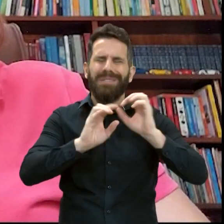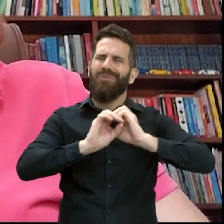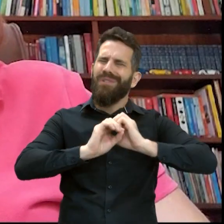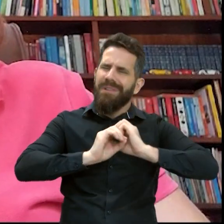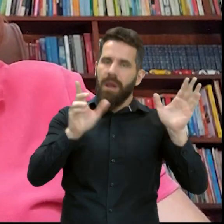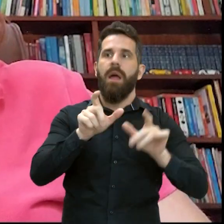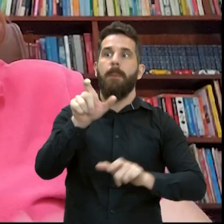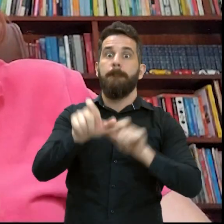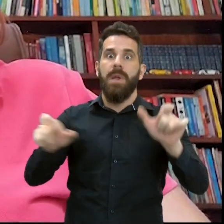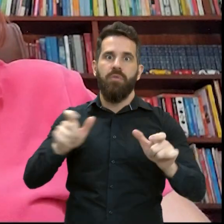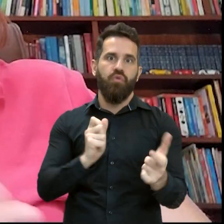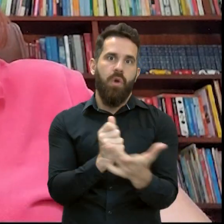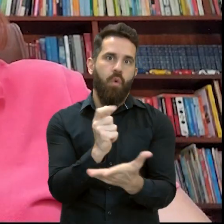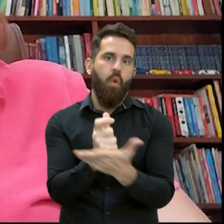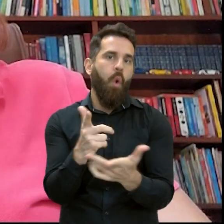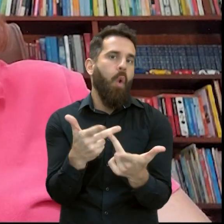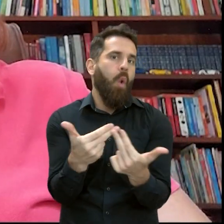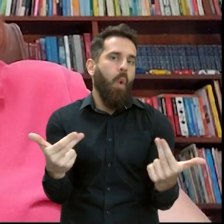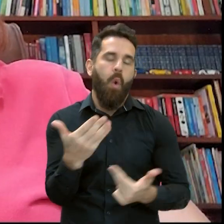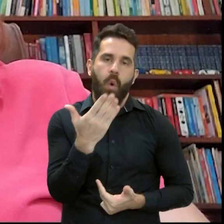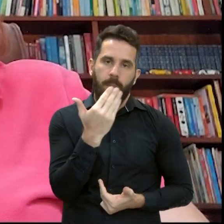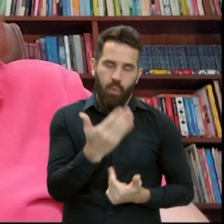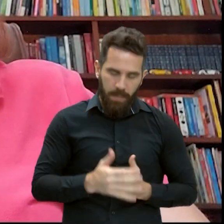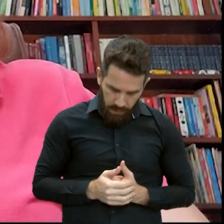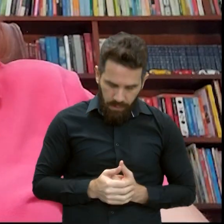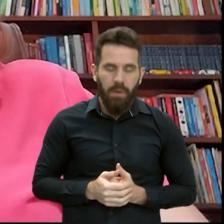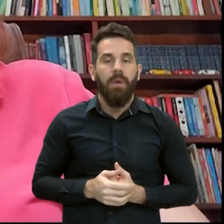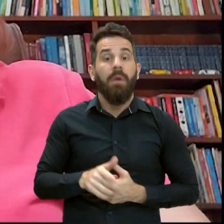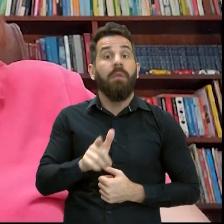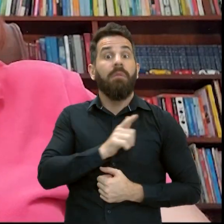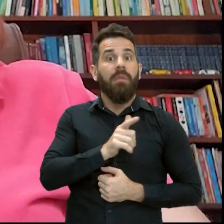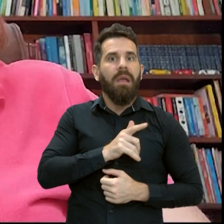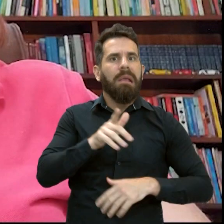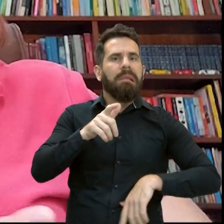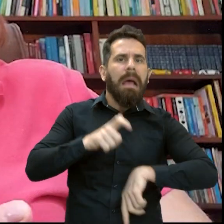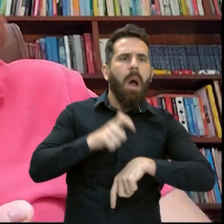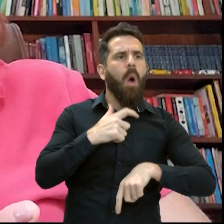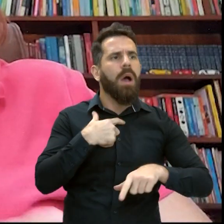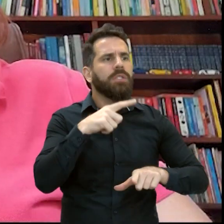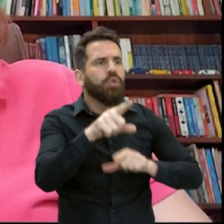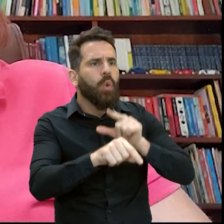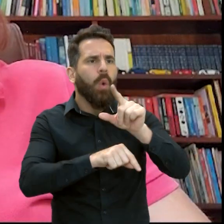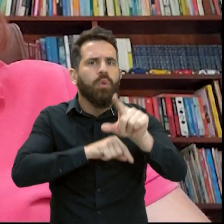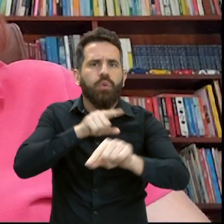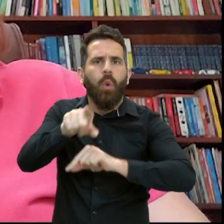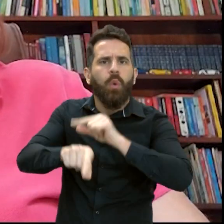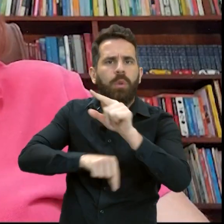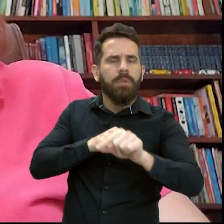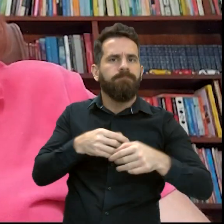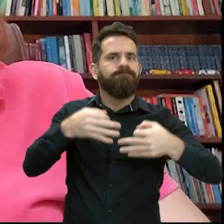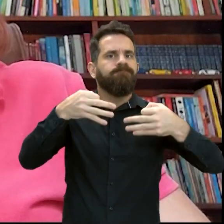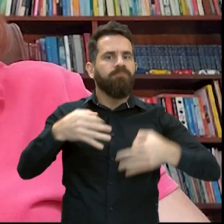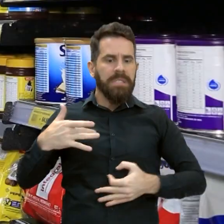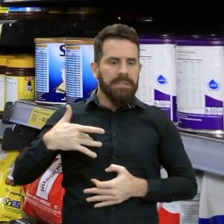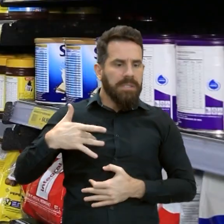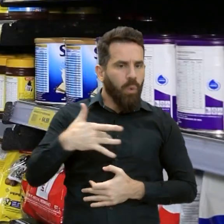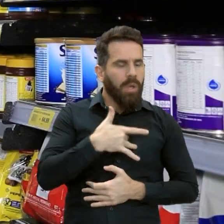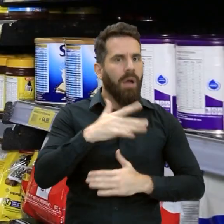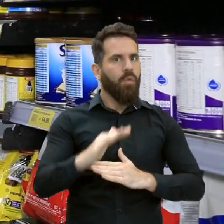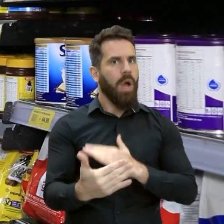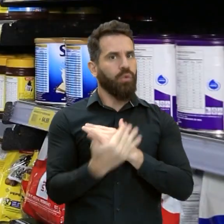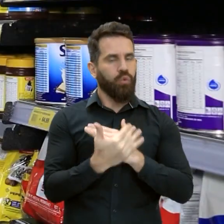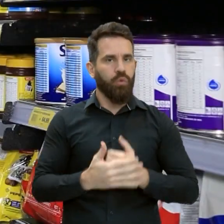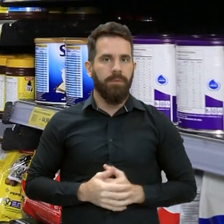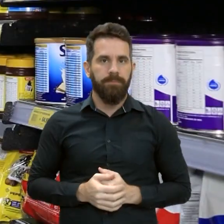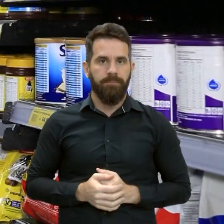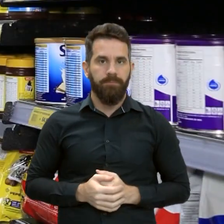serem entendidas, auxiliando a população a realizar escolhas alimentares mais conscientes e mais saudáveis. Olha,